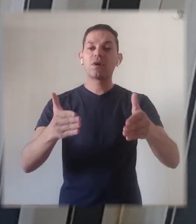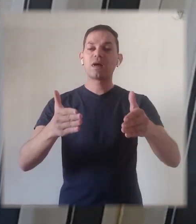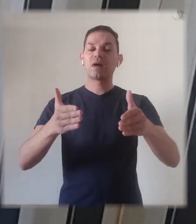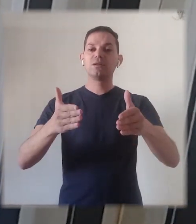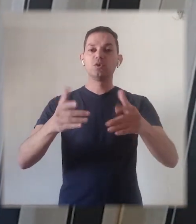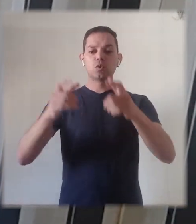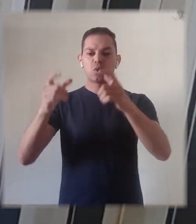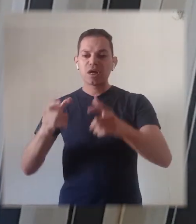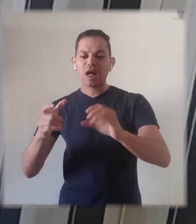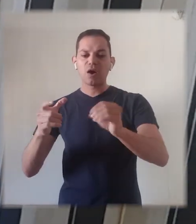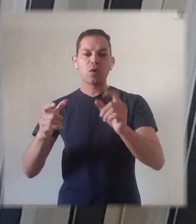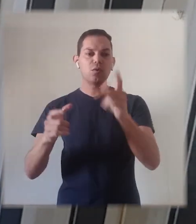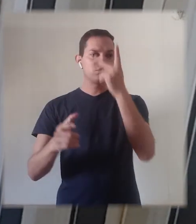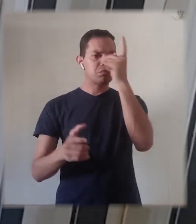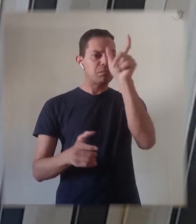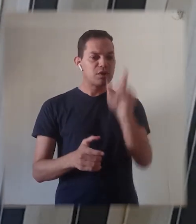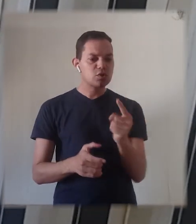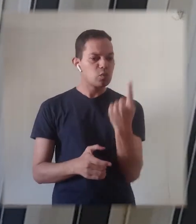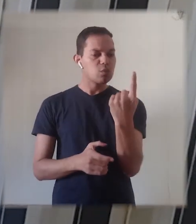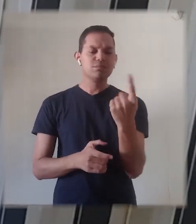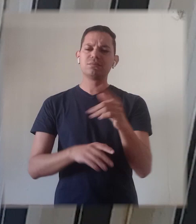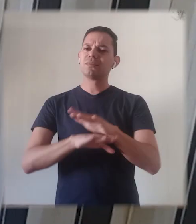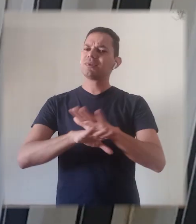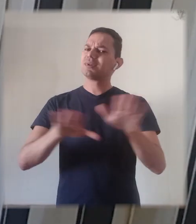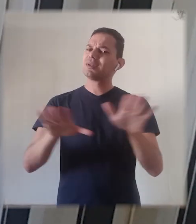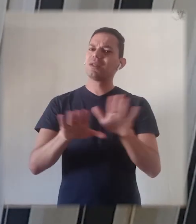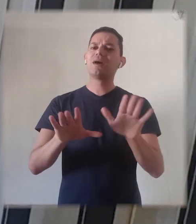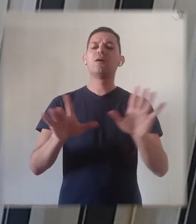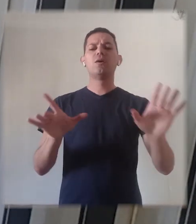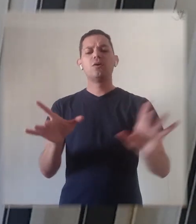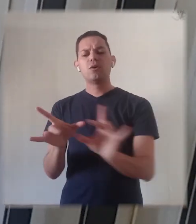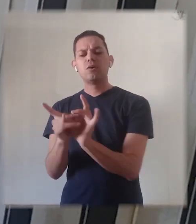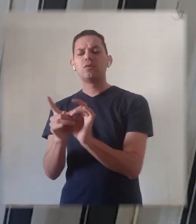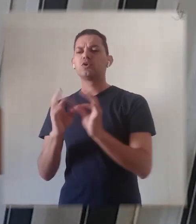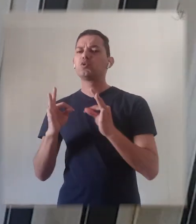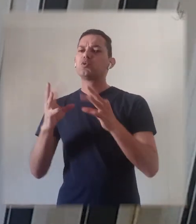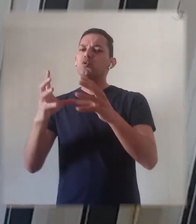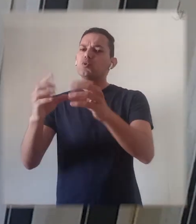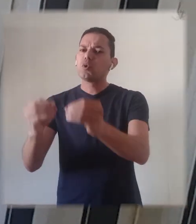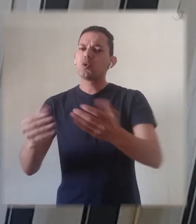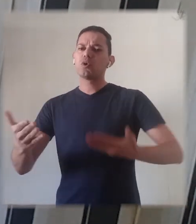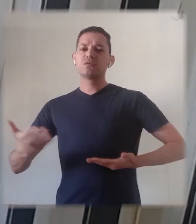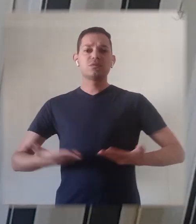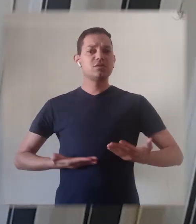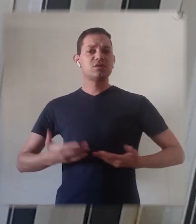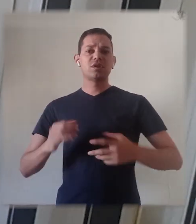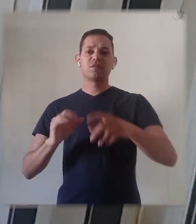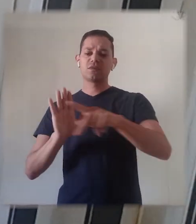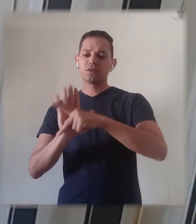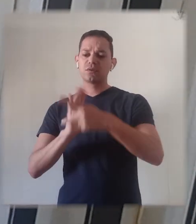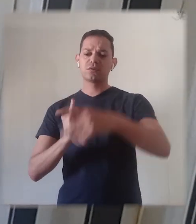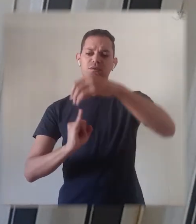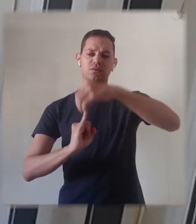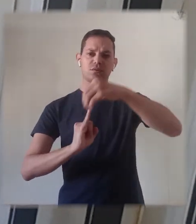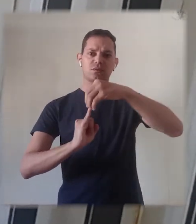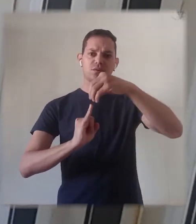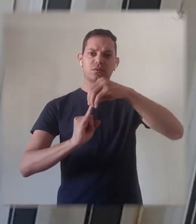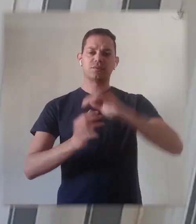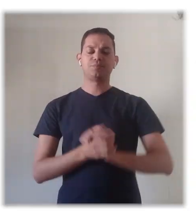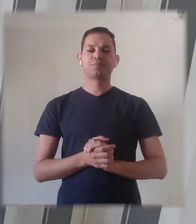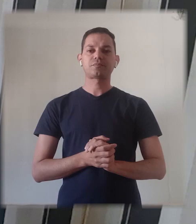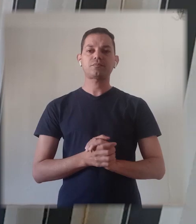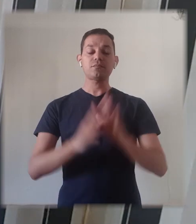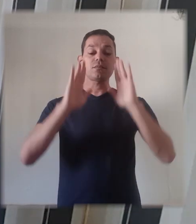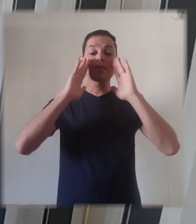ser focado num cargo, né, ou numa coordenação, mas pode ser vinculado a todos os servidores da